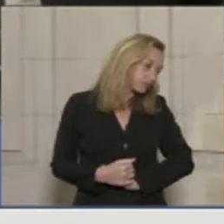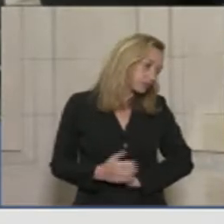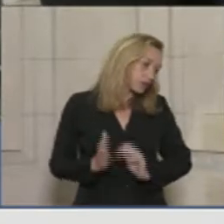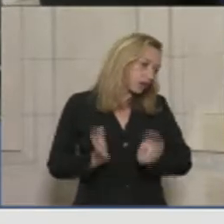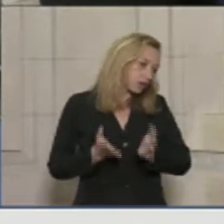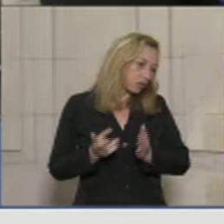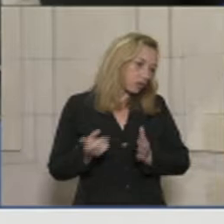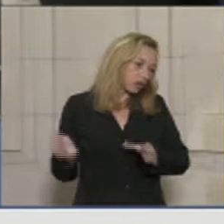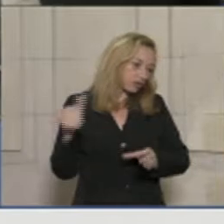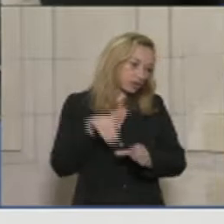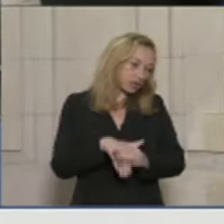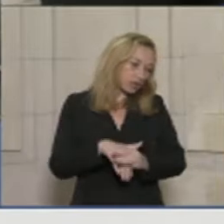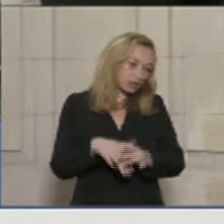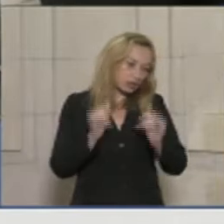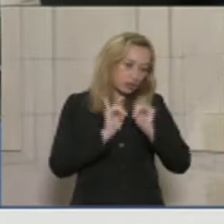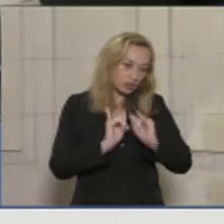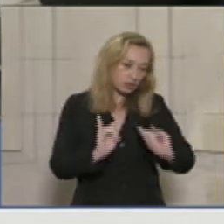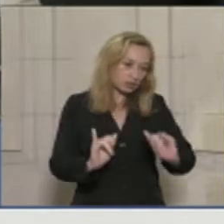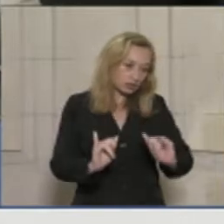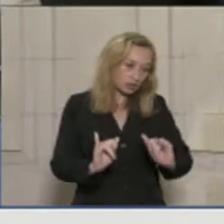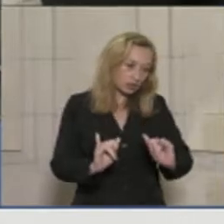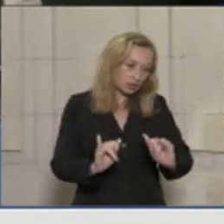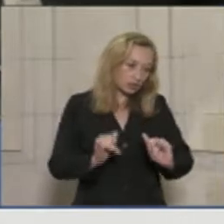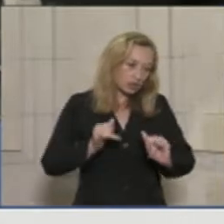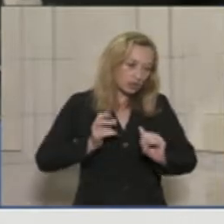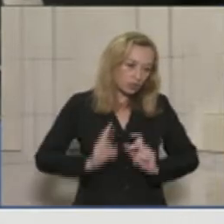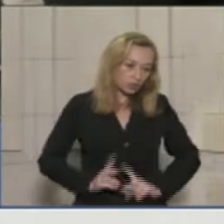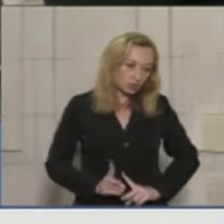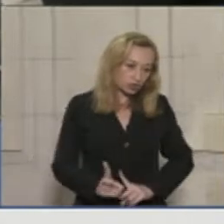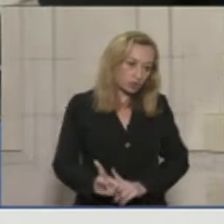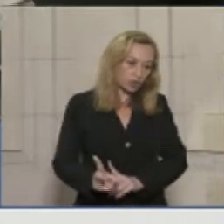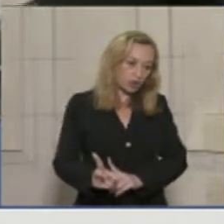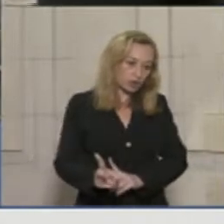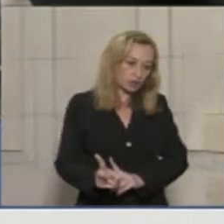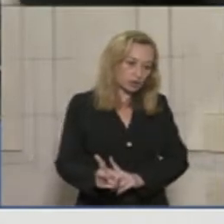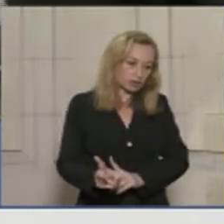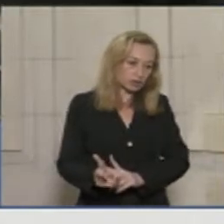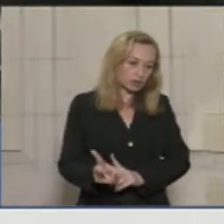Agora a votação, anunciando a votação pela manutenção